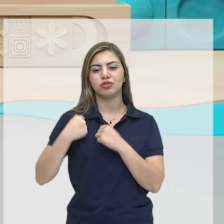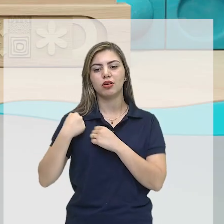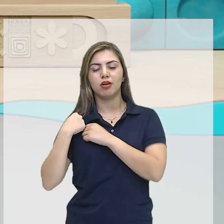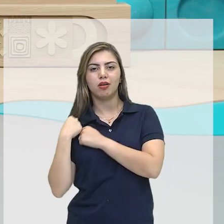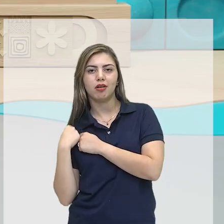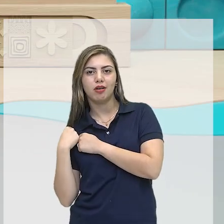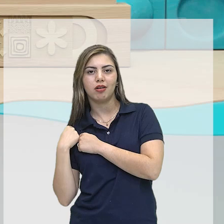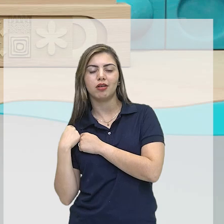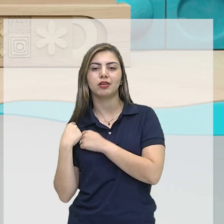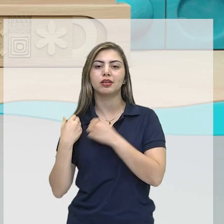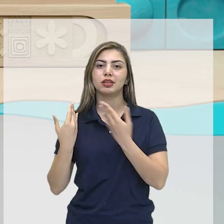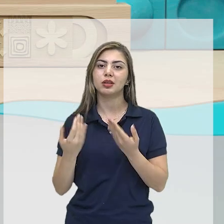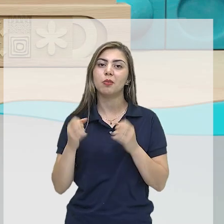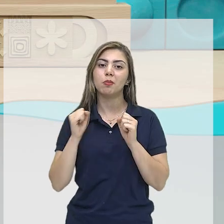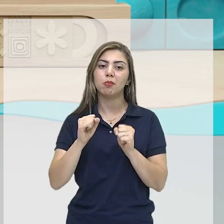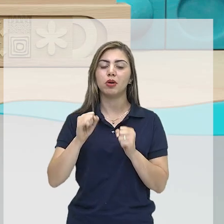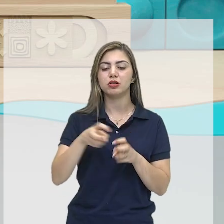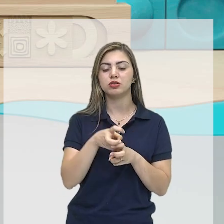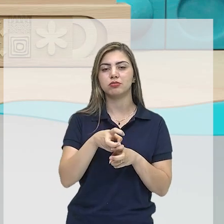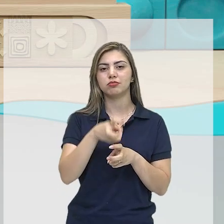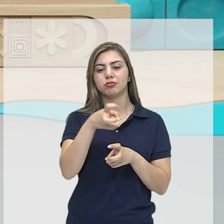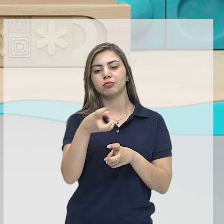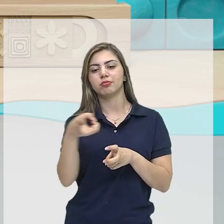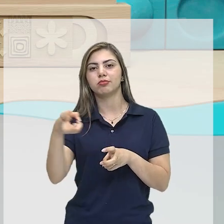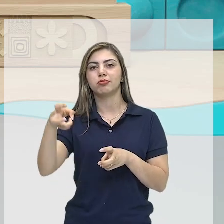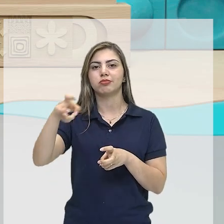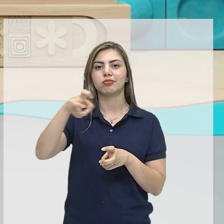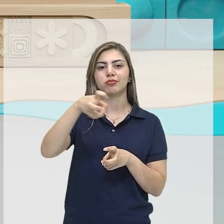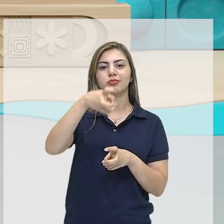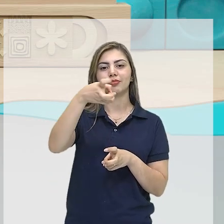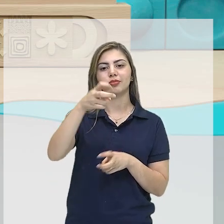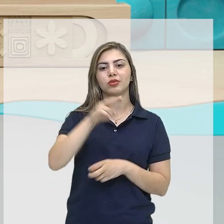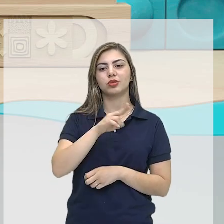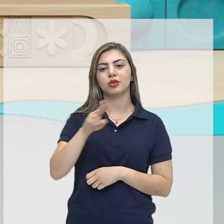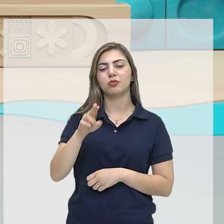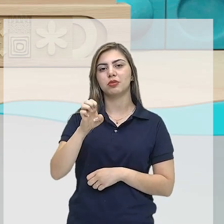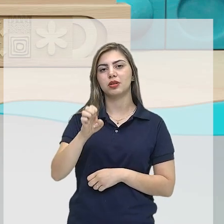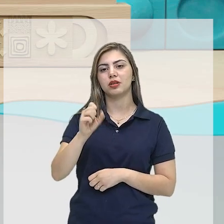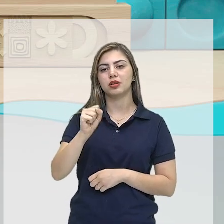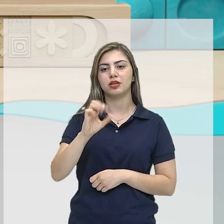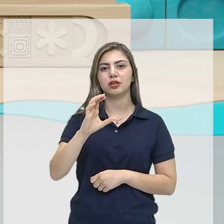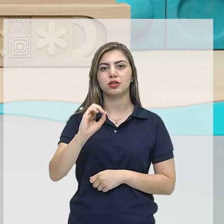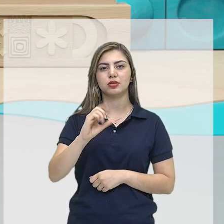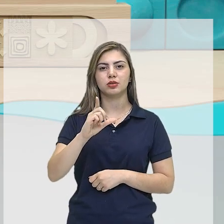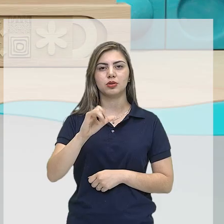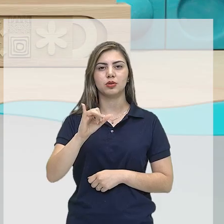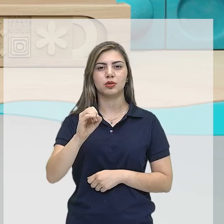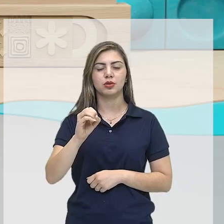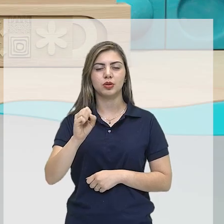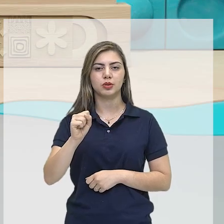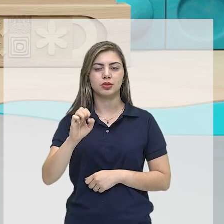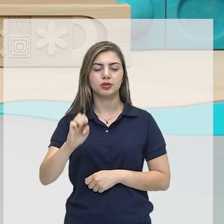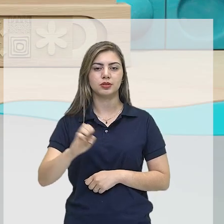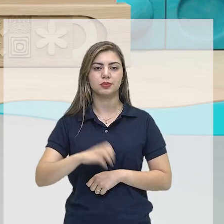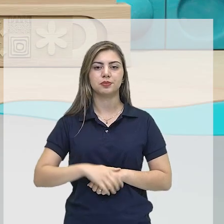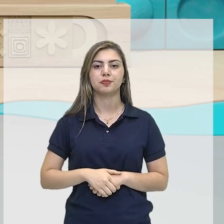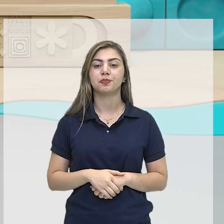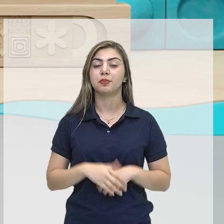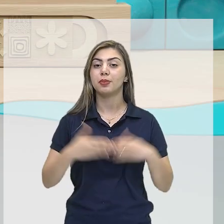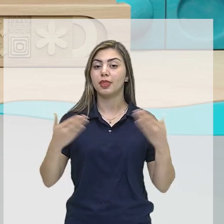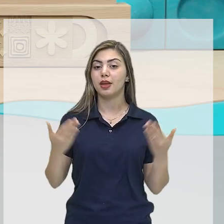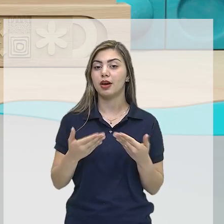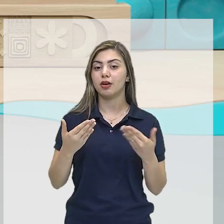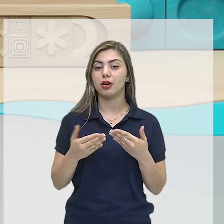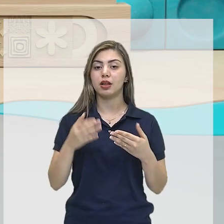Então, a esse desvio lateral eu chamo de escoliose, tá bom? E aí eu vou apresentar para vocês